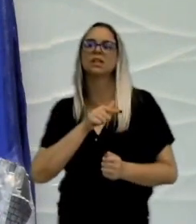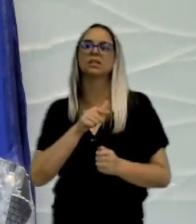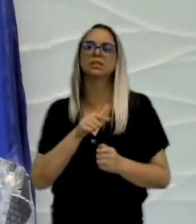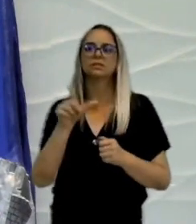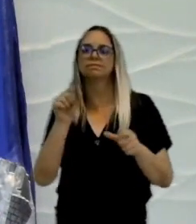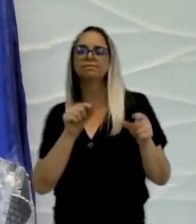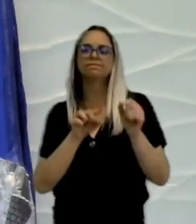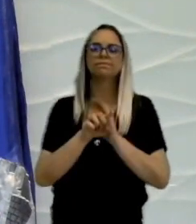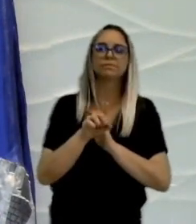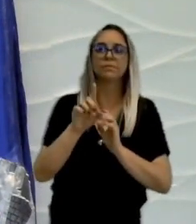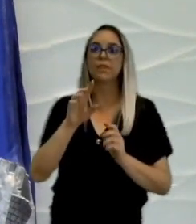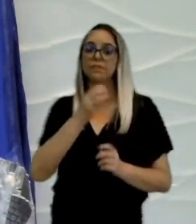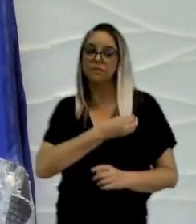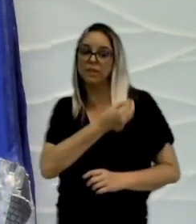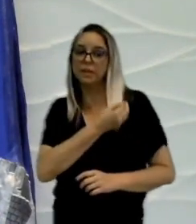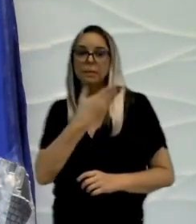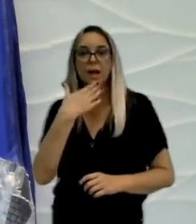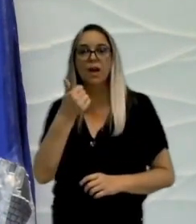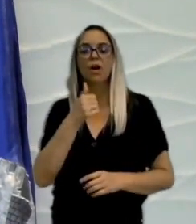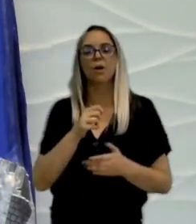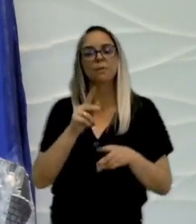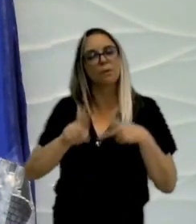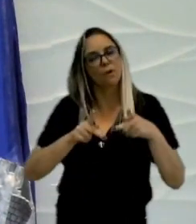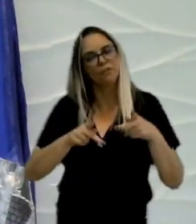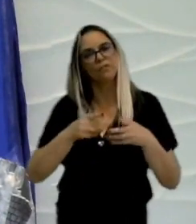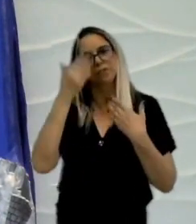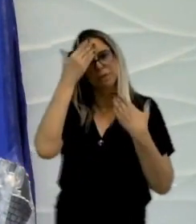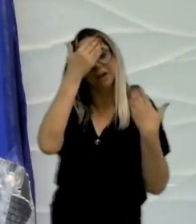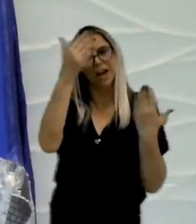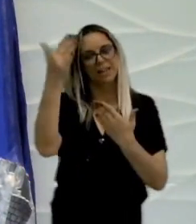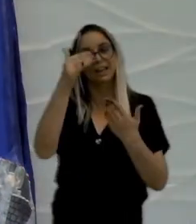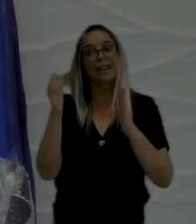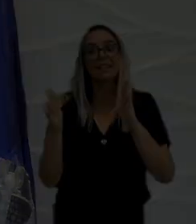trazer uma melhor qualidade de vida para o nosso povo. Muito obrigado e até a próxima oportunidade.